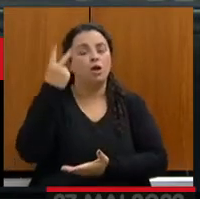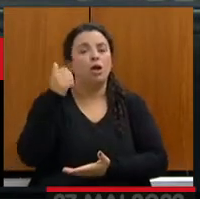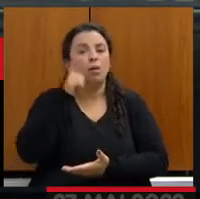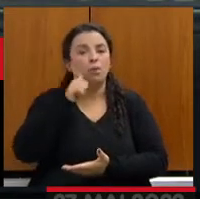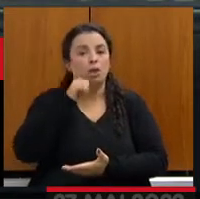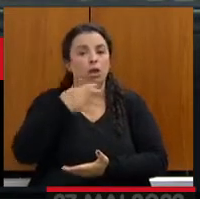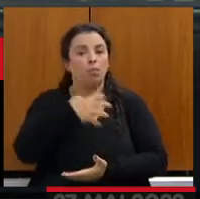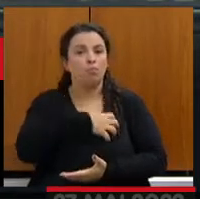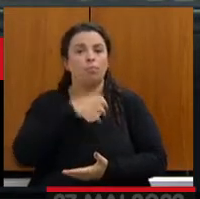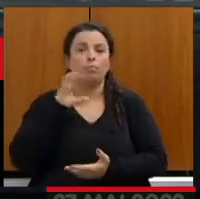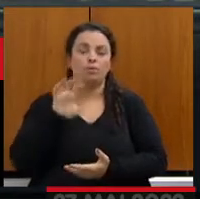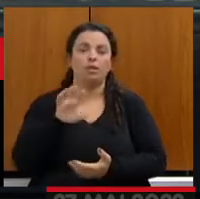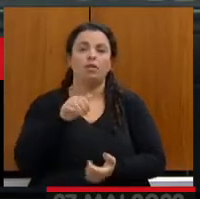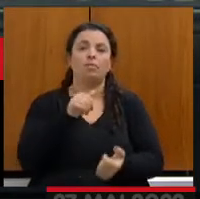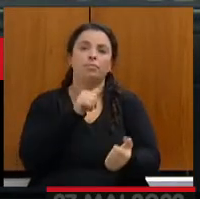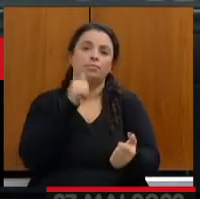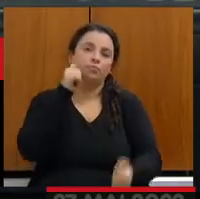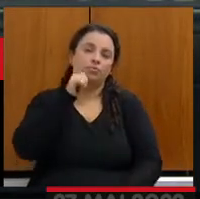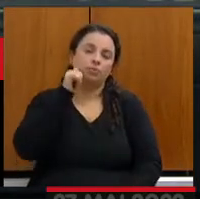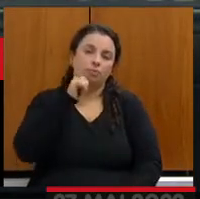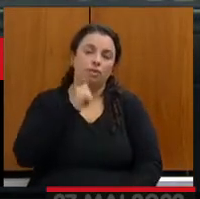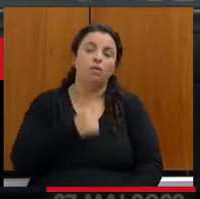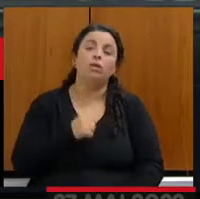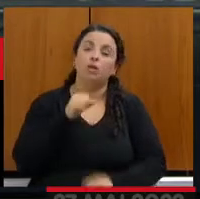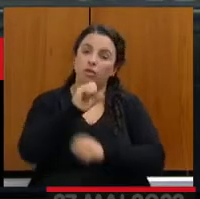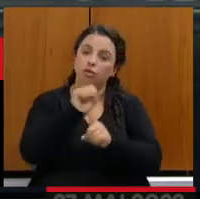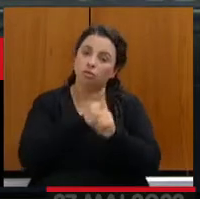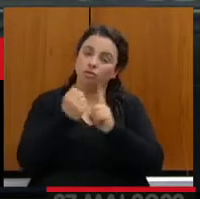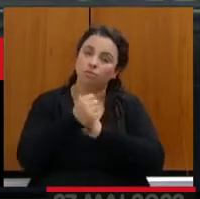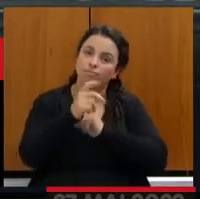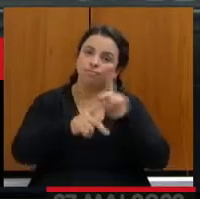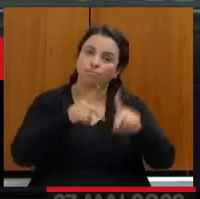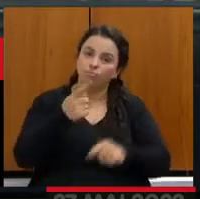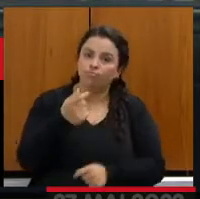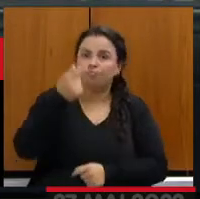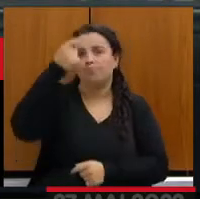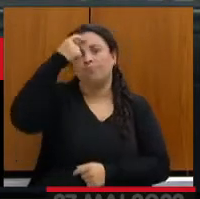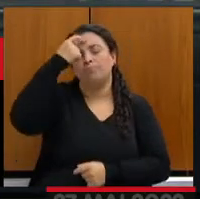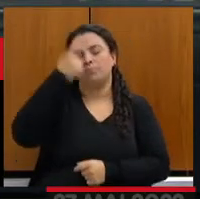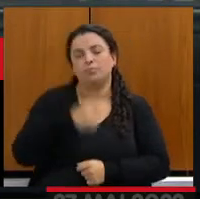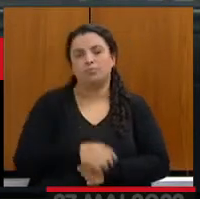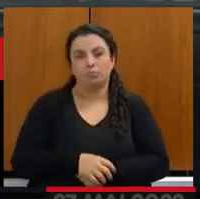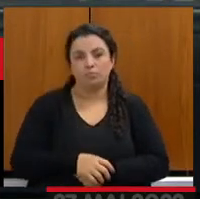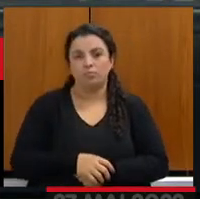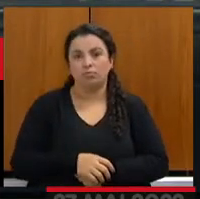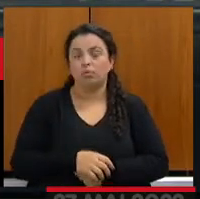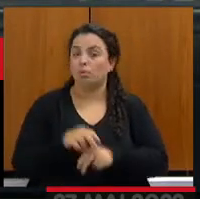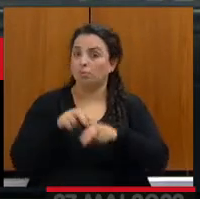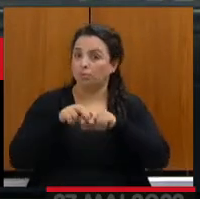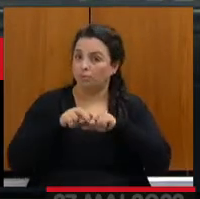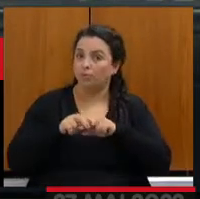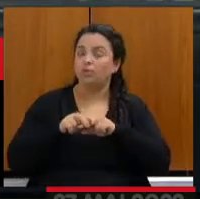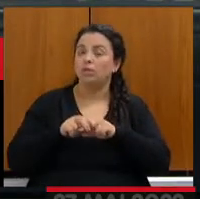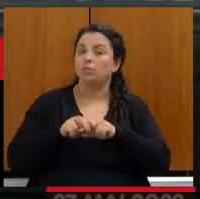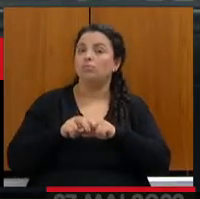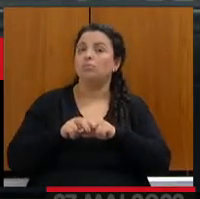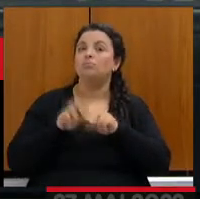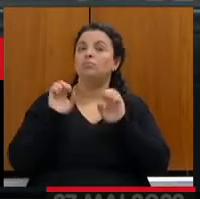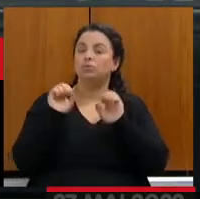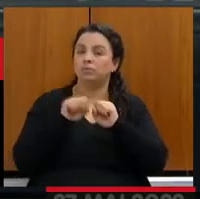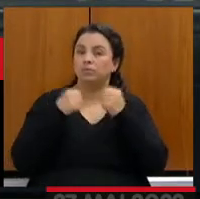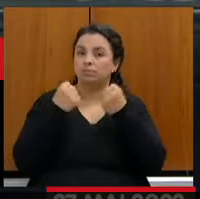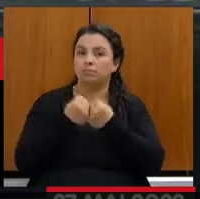EA conscientização da sociedade nesse sentido a marca sempre vivas passou a ser